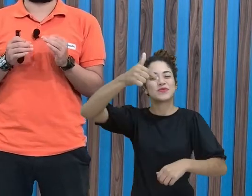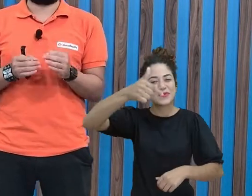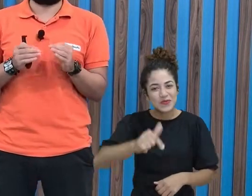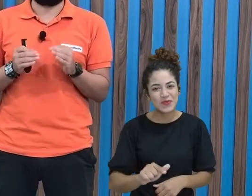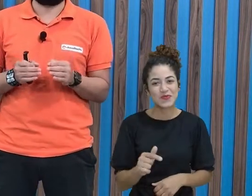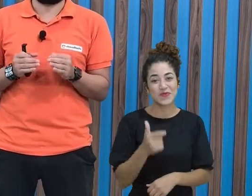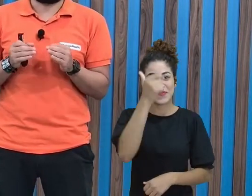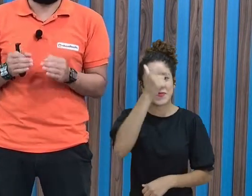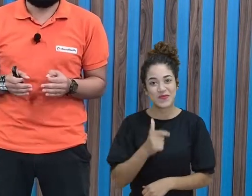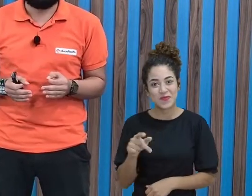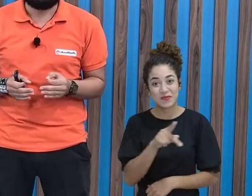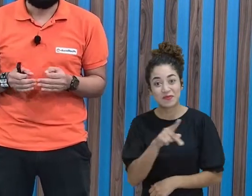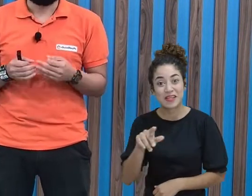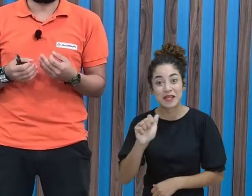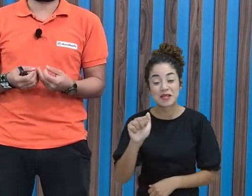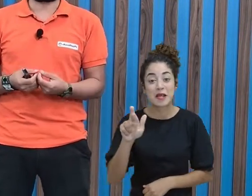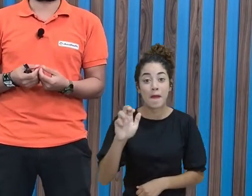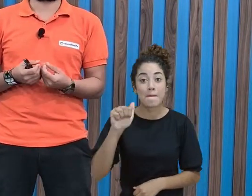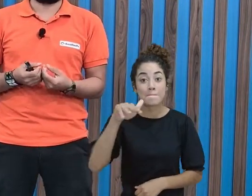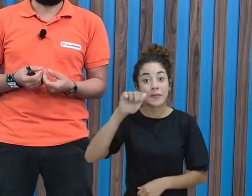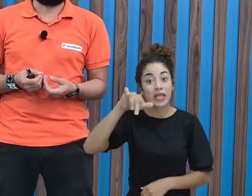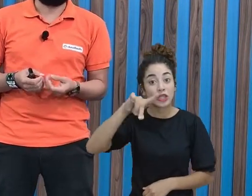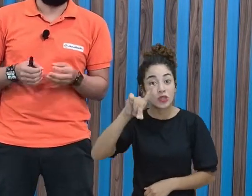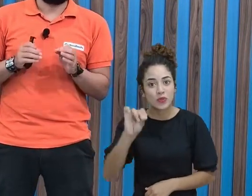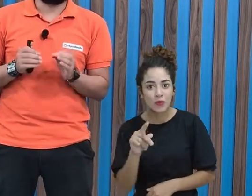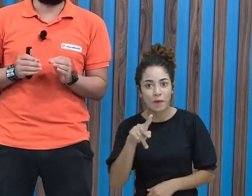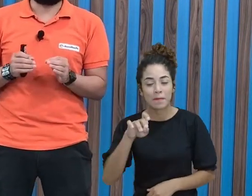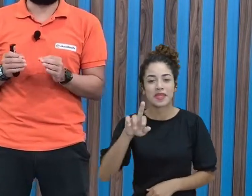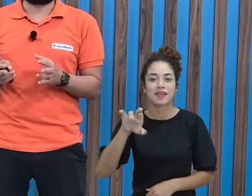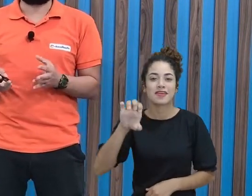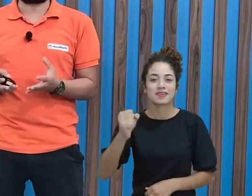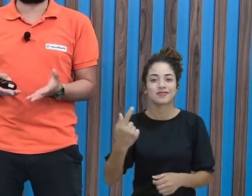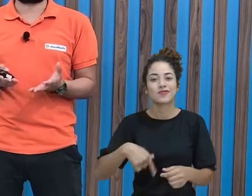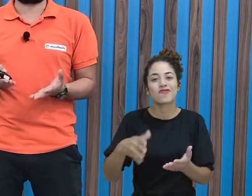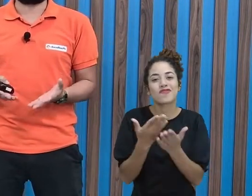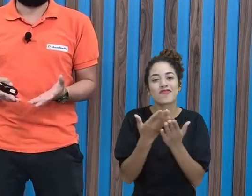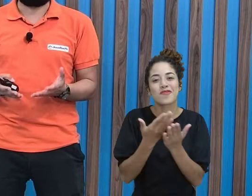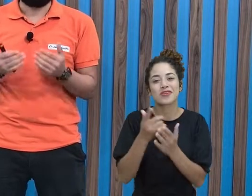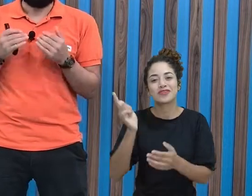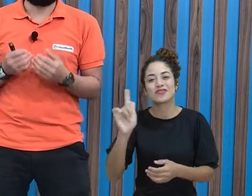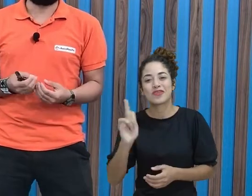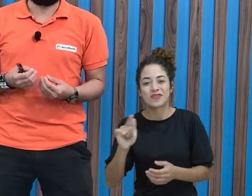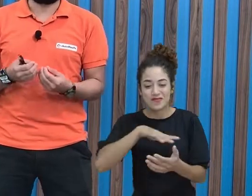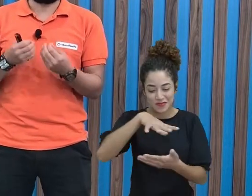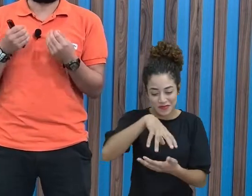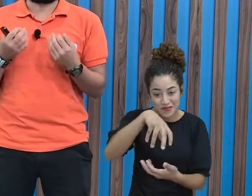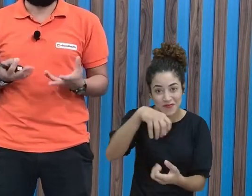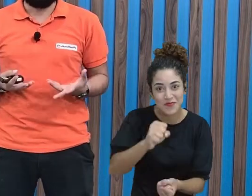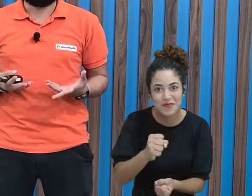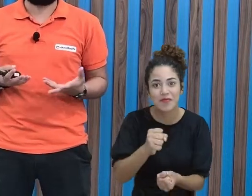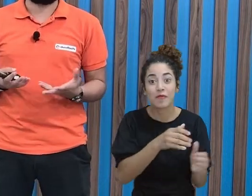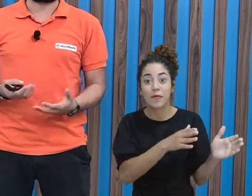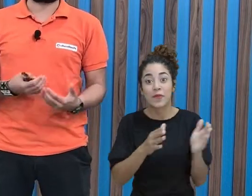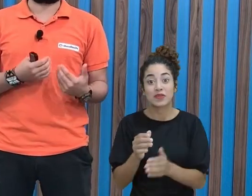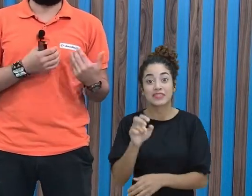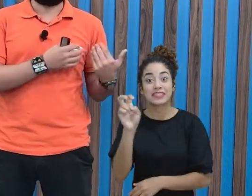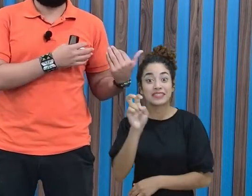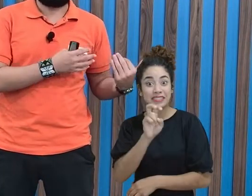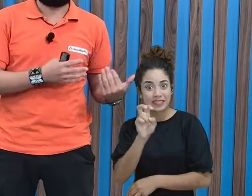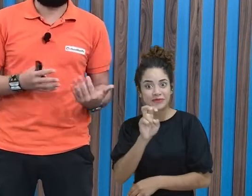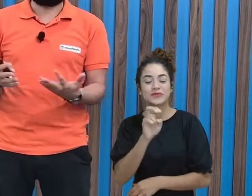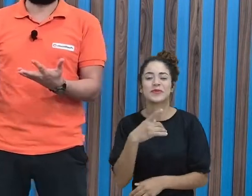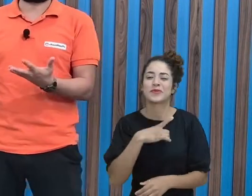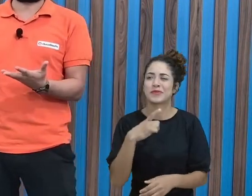professor Armando Pérez, para mais uma aula de Geografia e Sustentabilidade para o módulo 5, né? A gente já tem